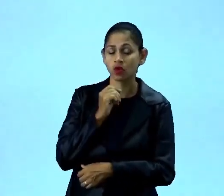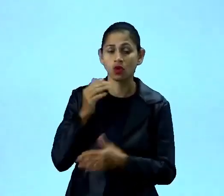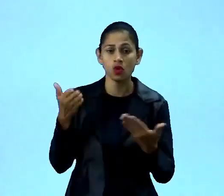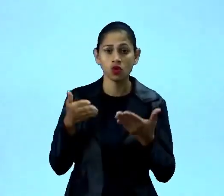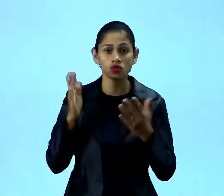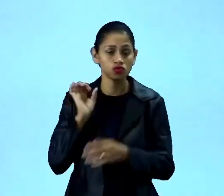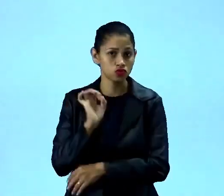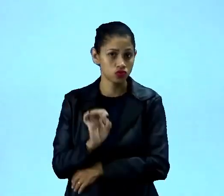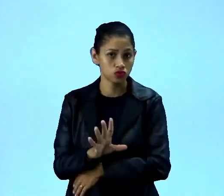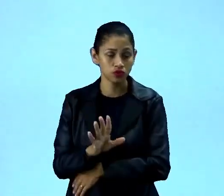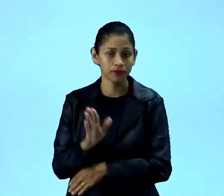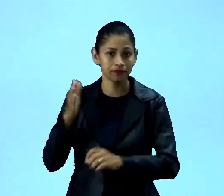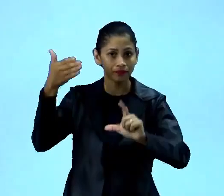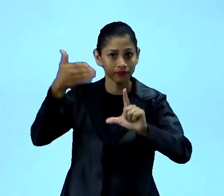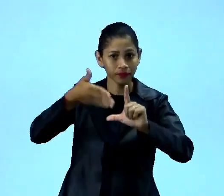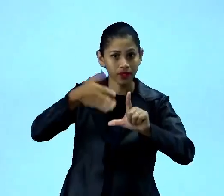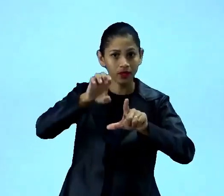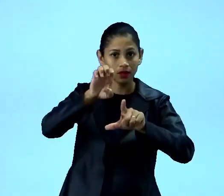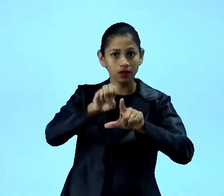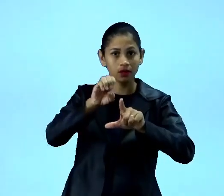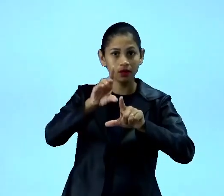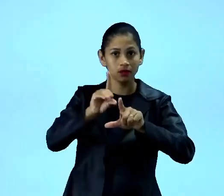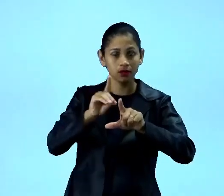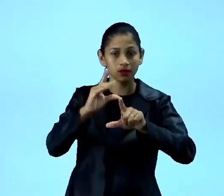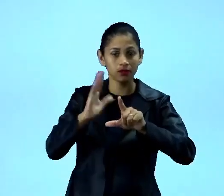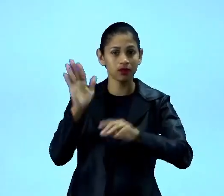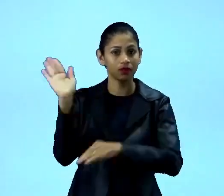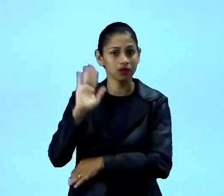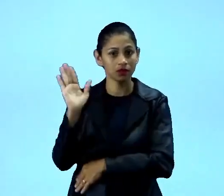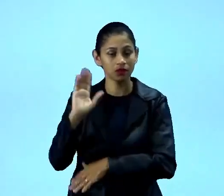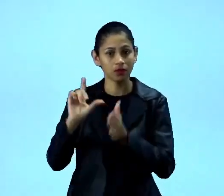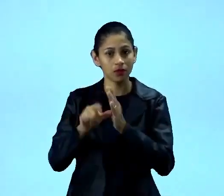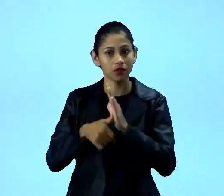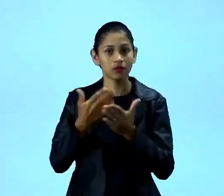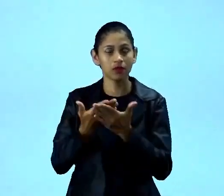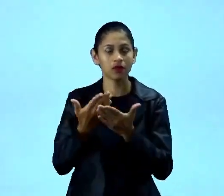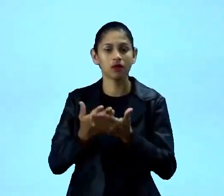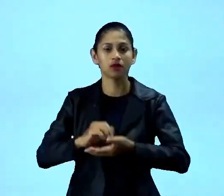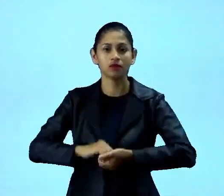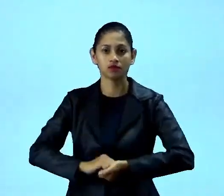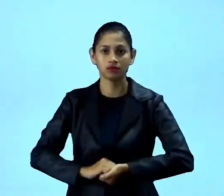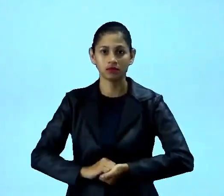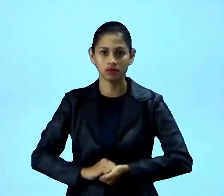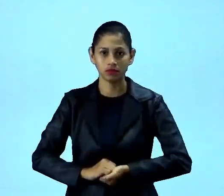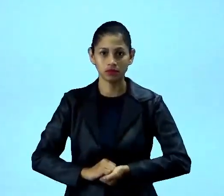ter acesso a esse e demais conteúdos, acesse a plataforma Eduque. Tchau, tchau, até a próxima aula.